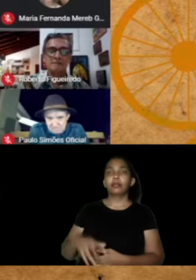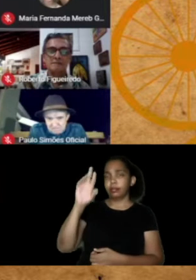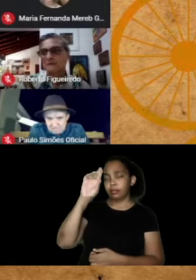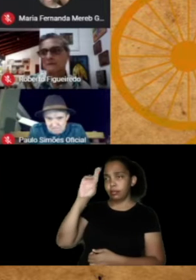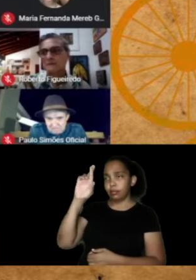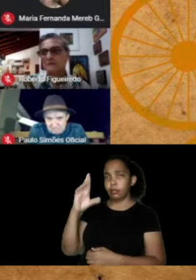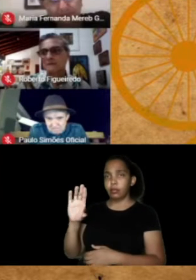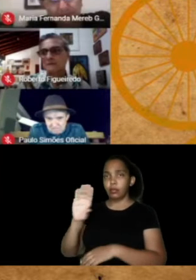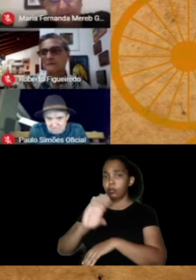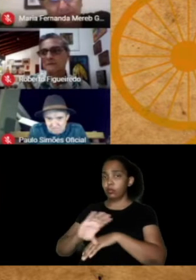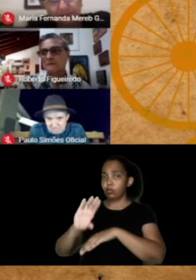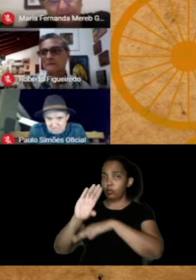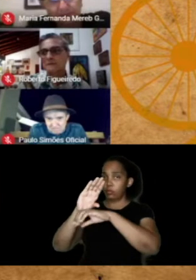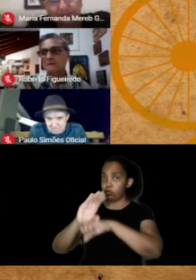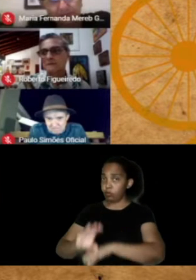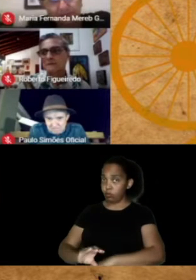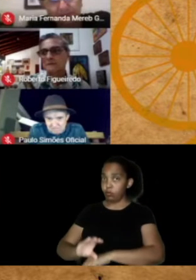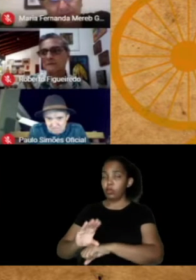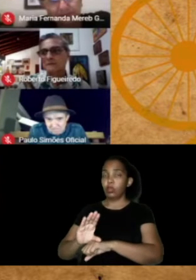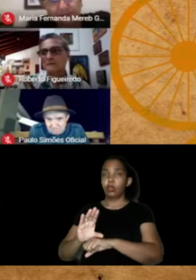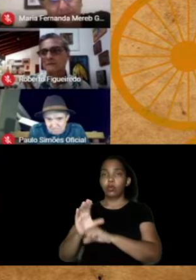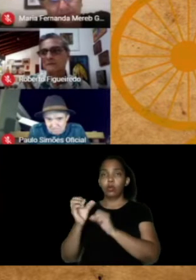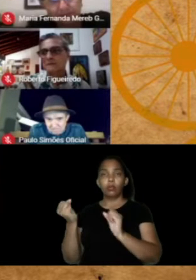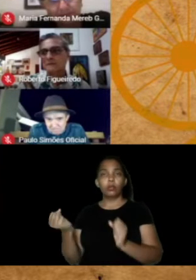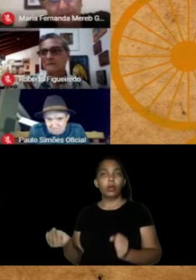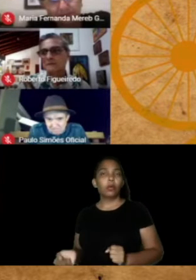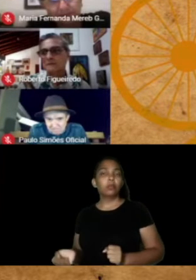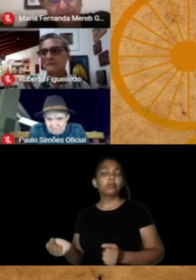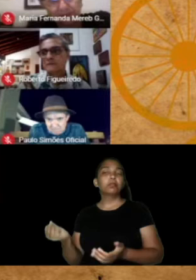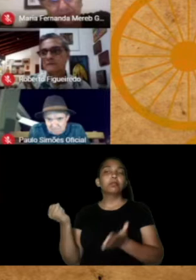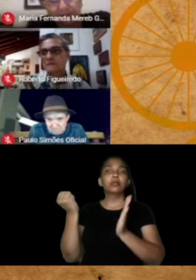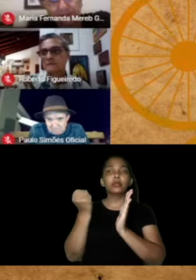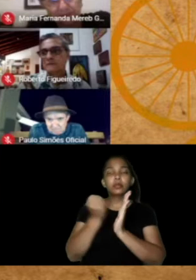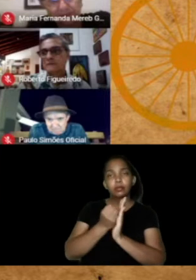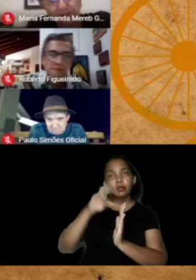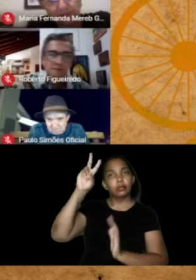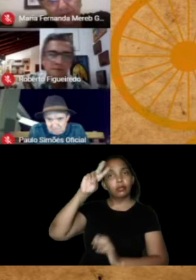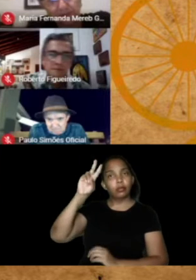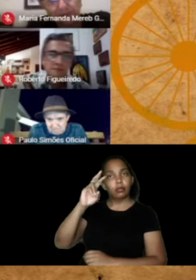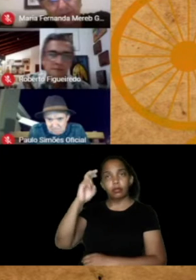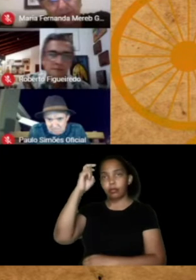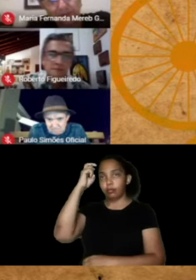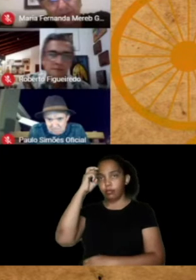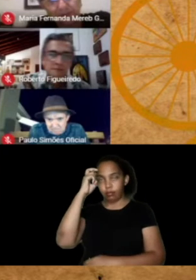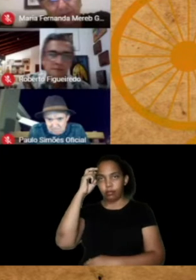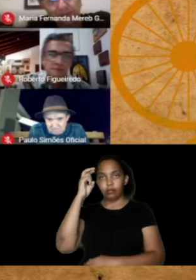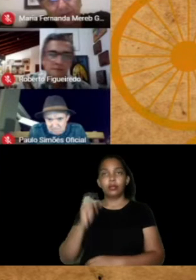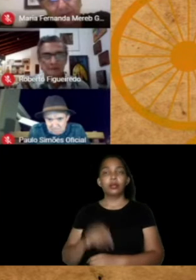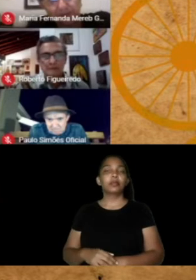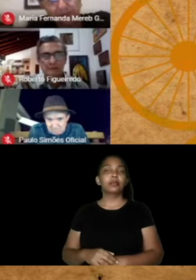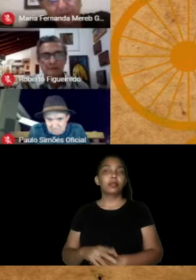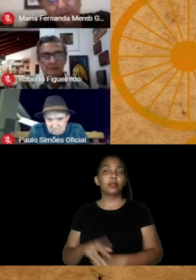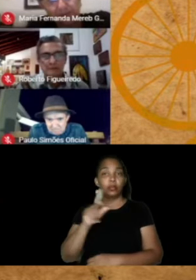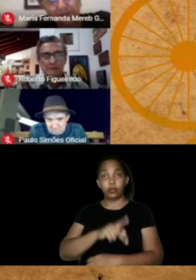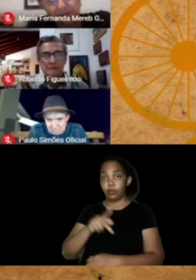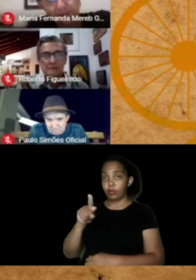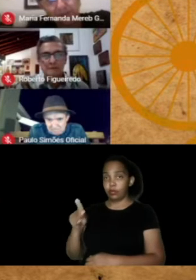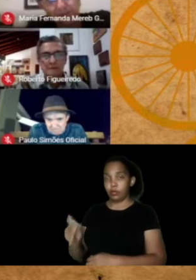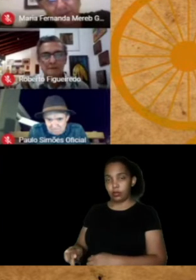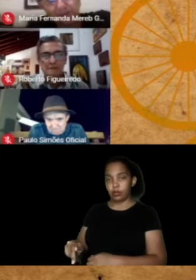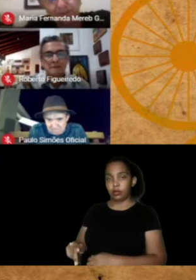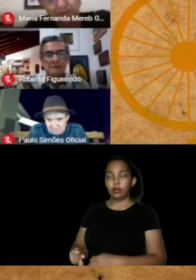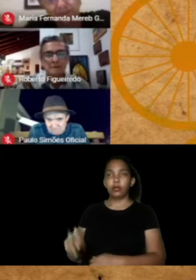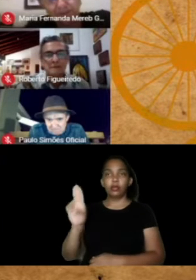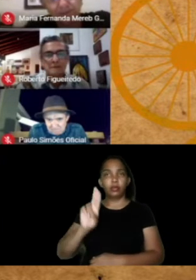de Proteção ao Patrimônio Histórico e Cultural de Campo Grande, professor na Universidade Católica Dom Bosco e coordenador do setor cultural